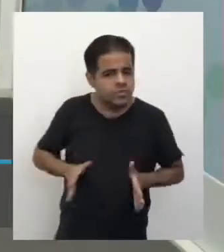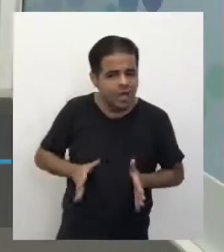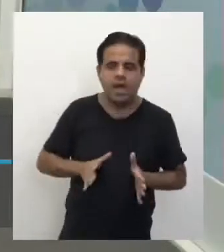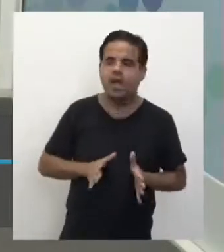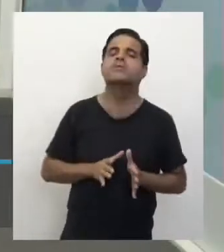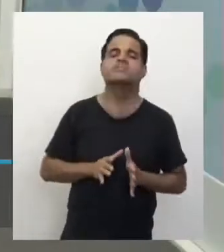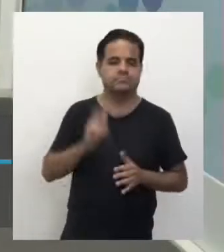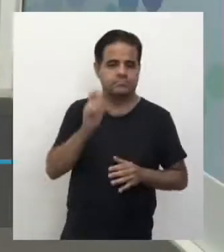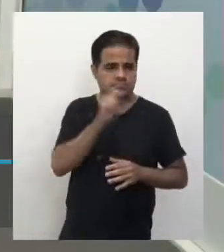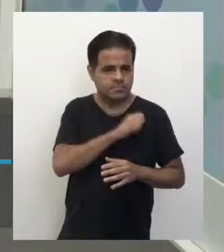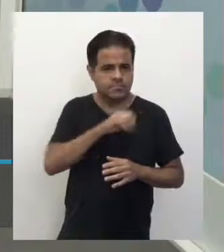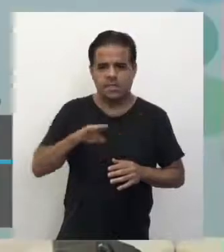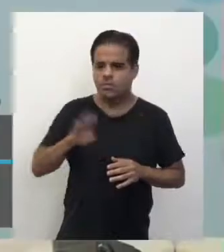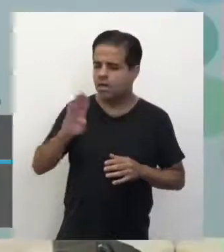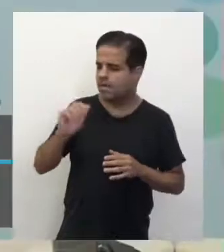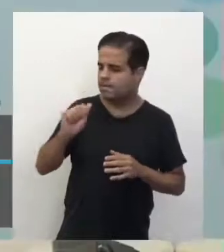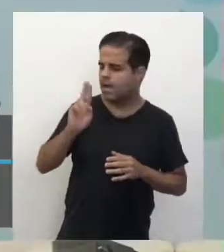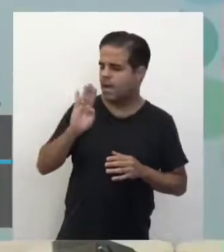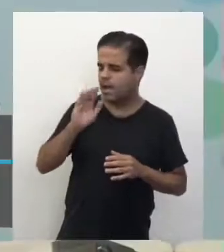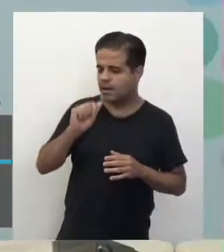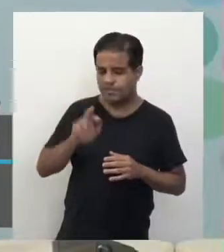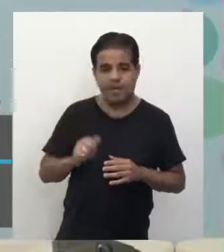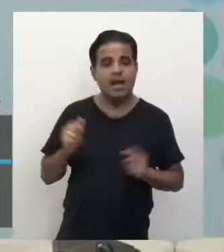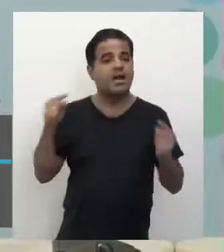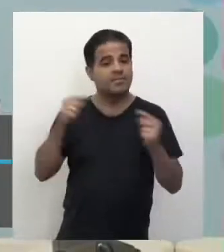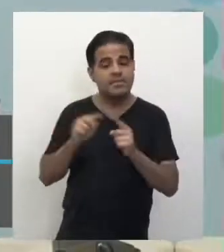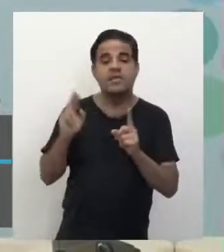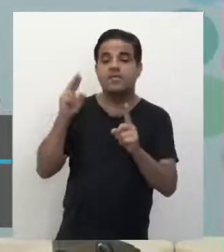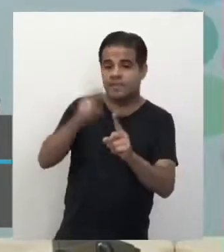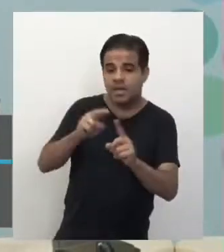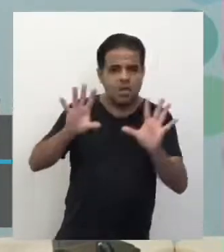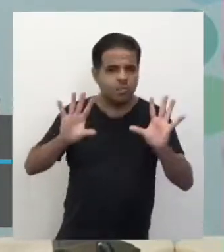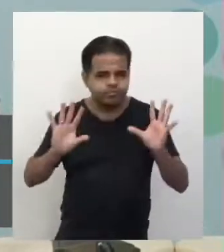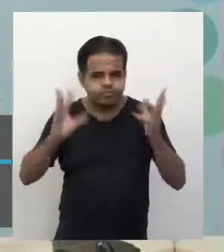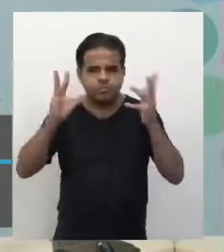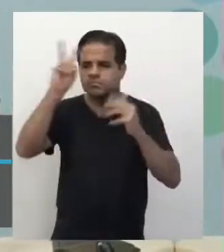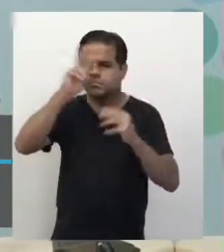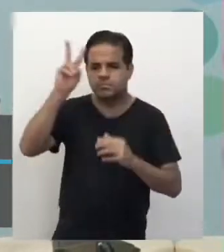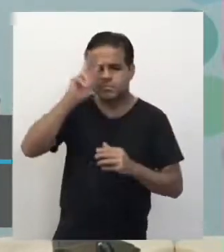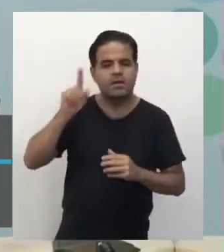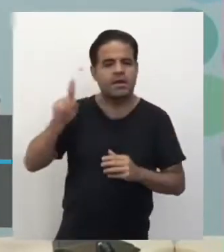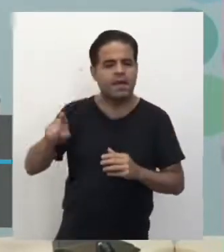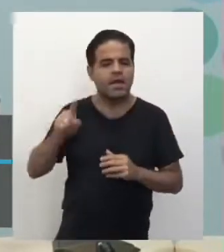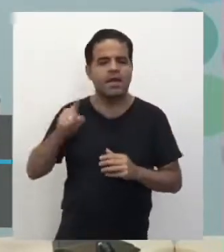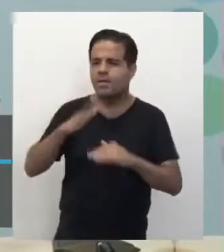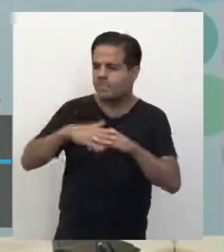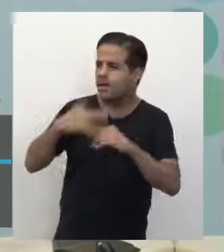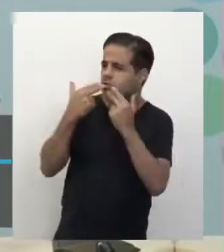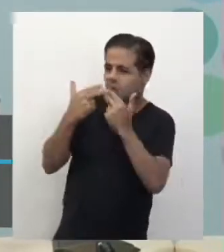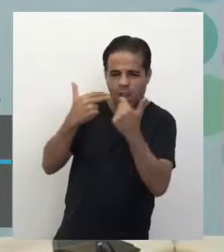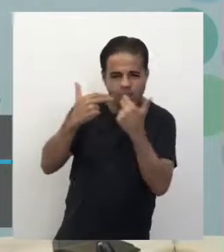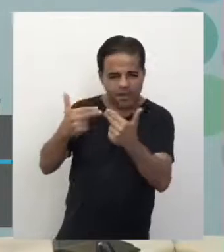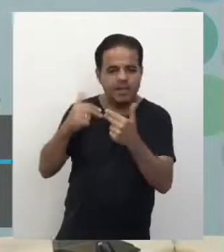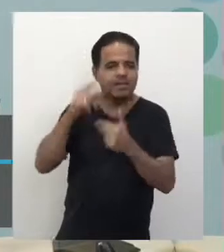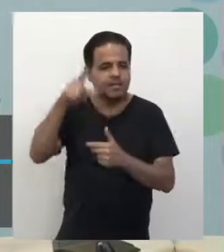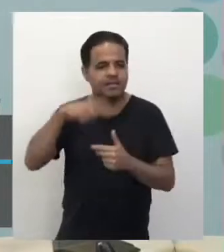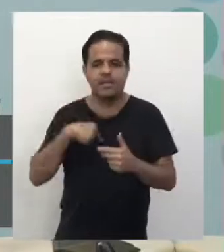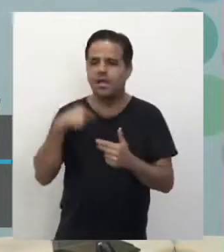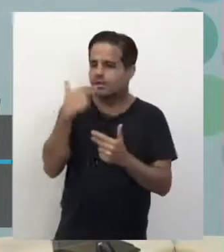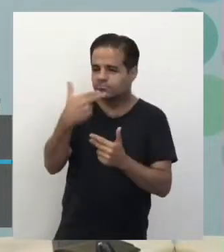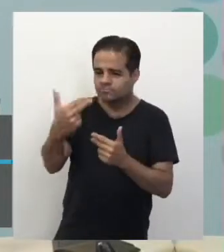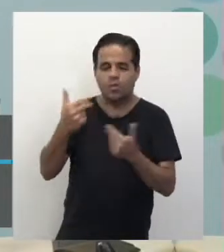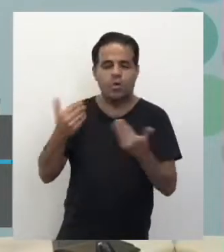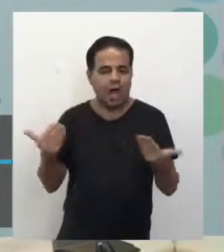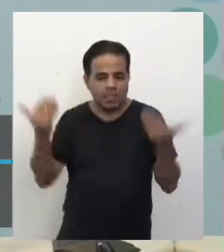A aluna Bárbara disse, a imagem 2 faz referência a um evento histórico, que é aquela mais colorida, né? Tem um tom de vermelho ao